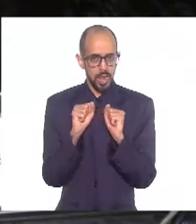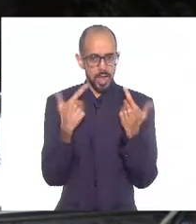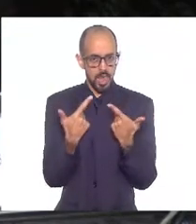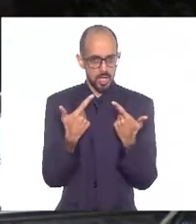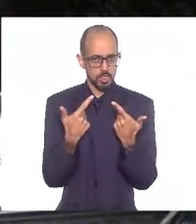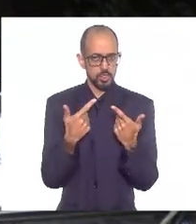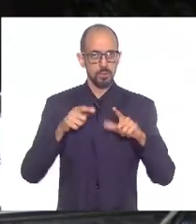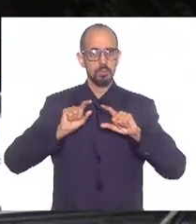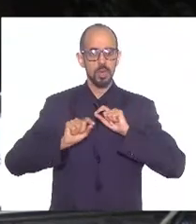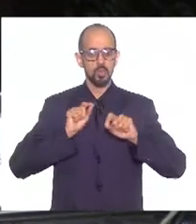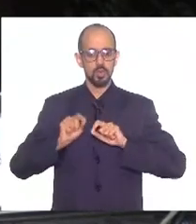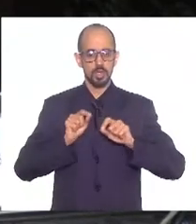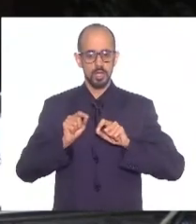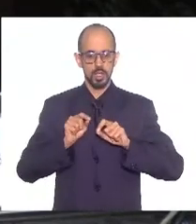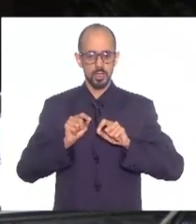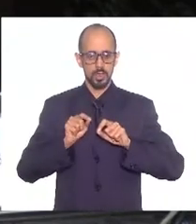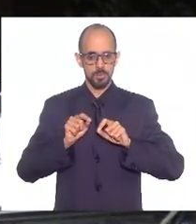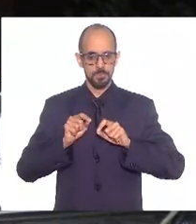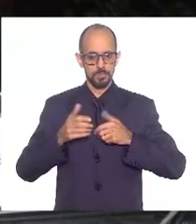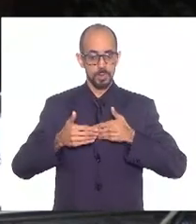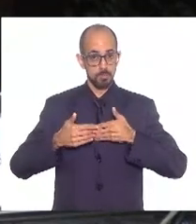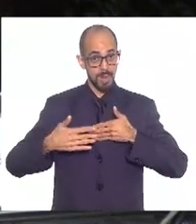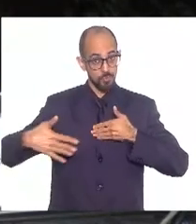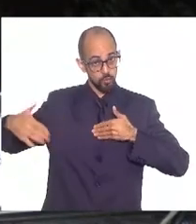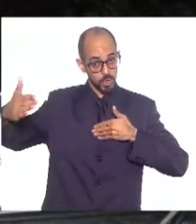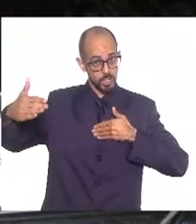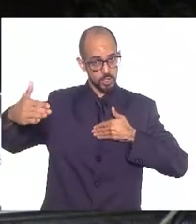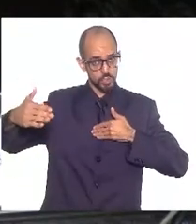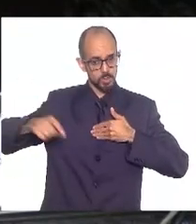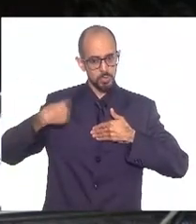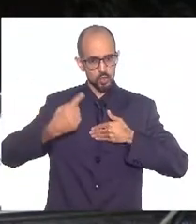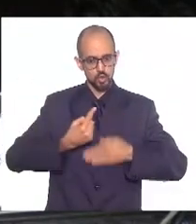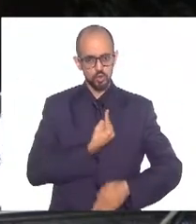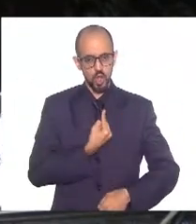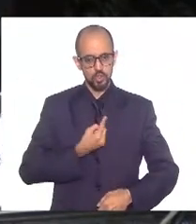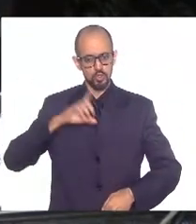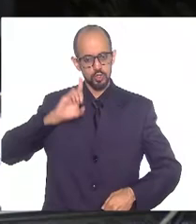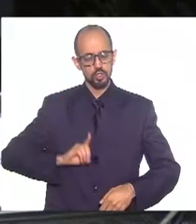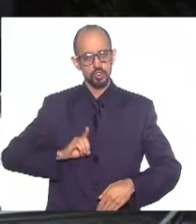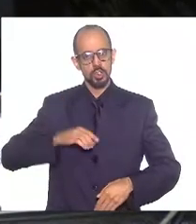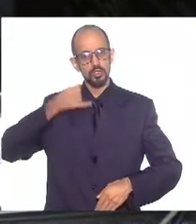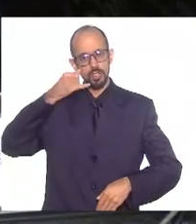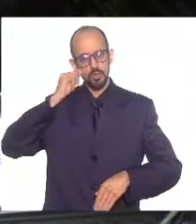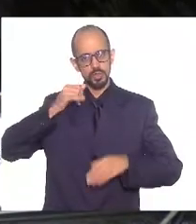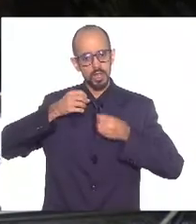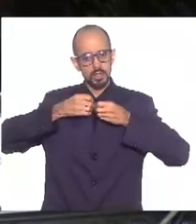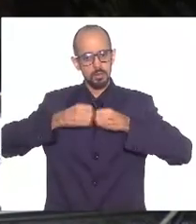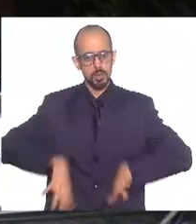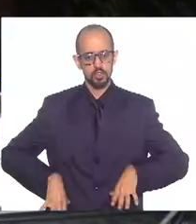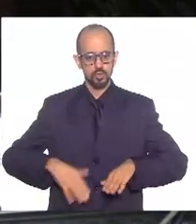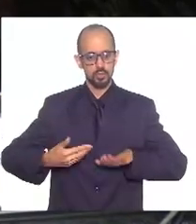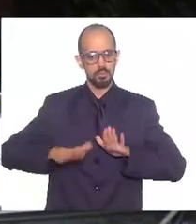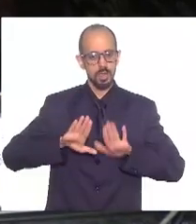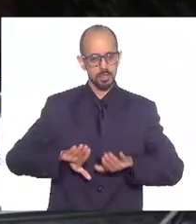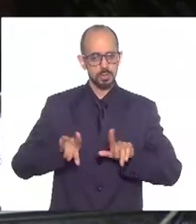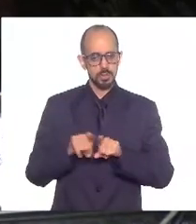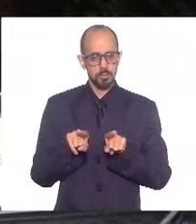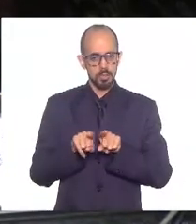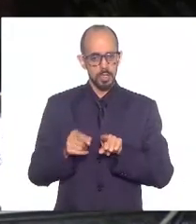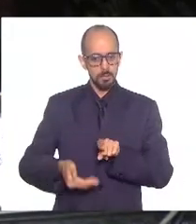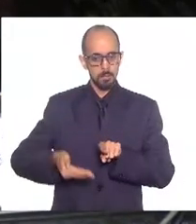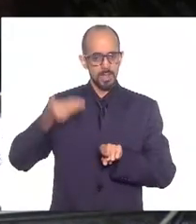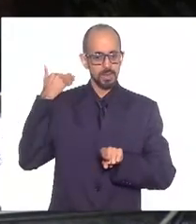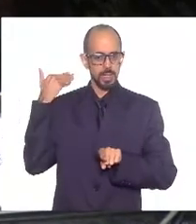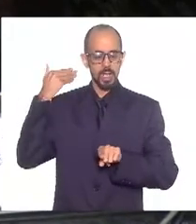não mais, daqui para frente, ter os nossos direitos prejudicados, mas que também para trás a gente possa